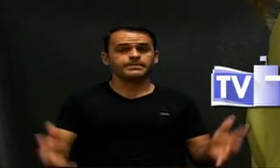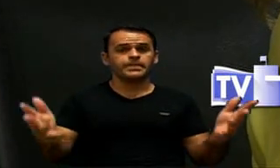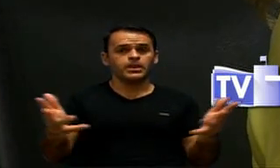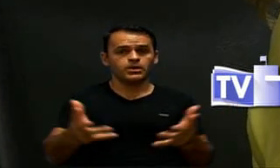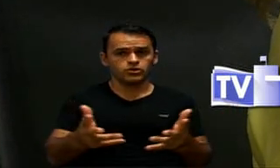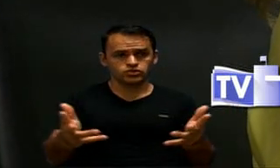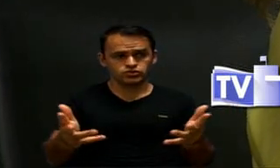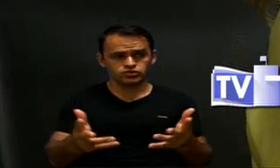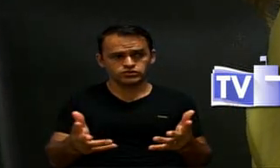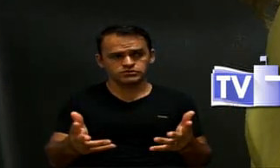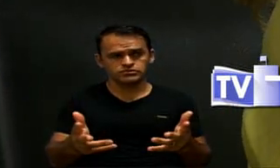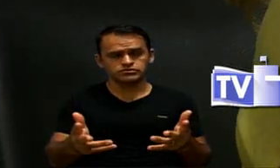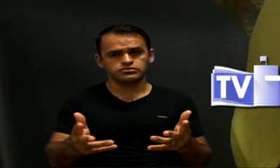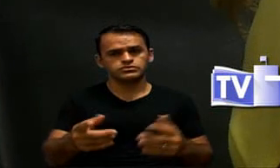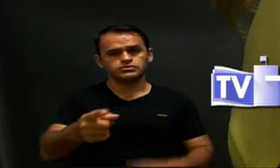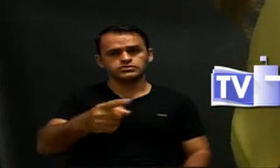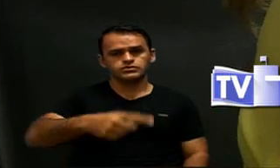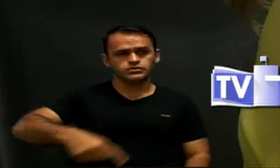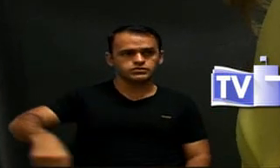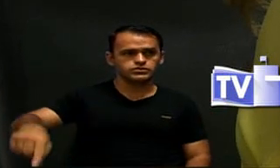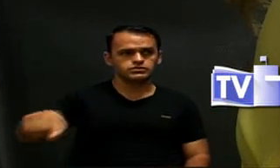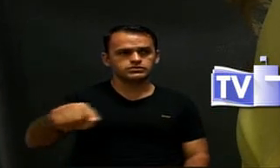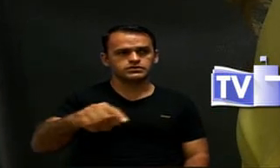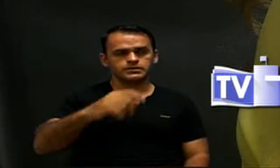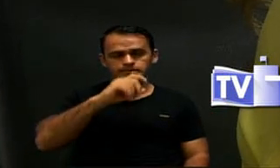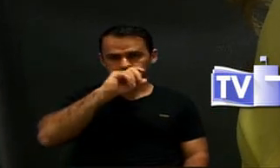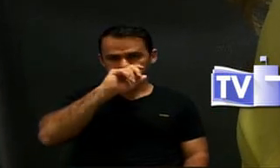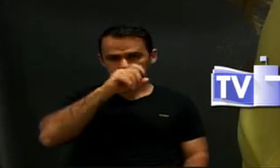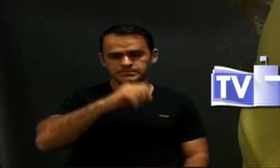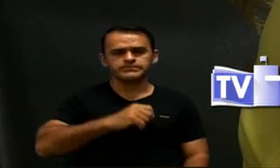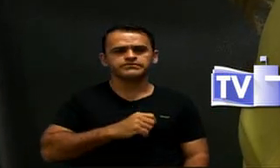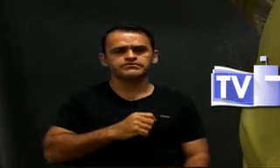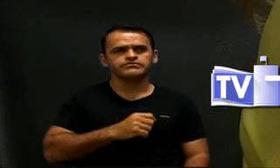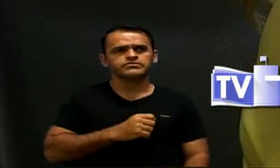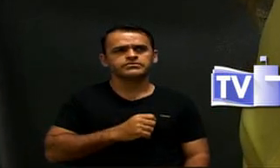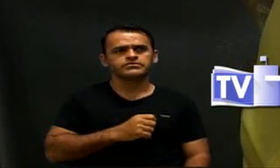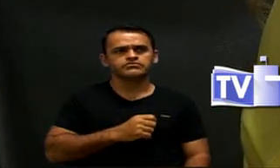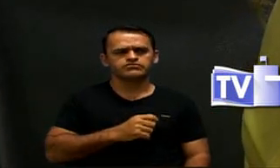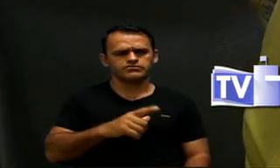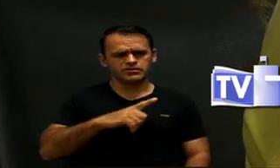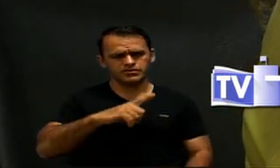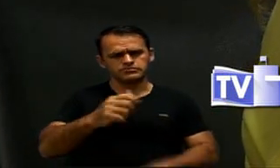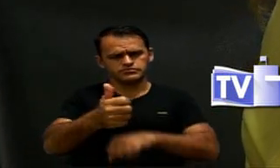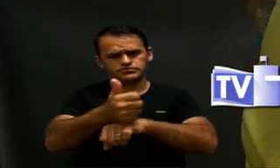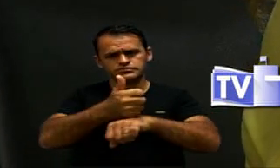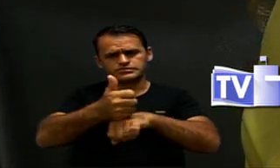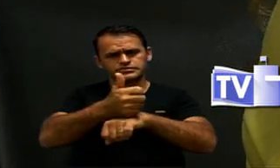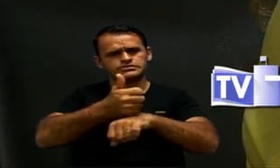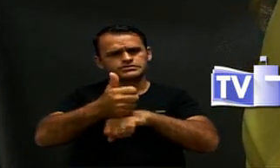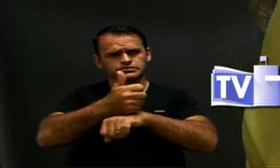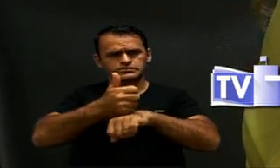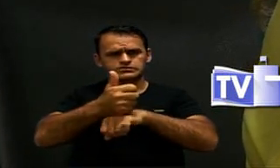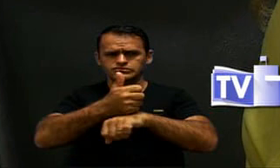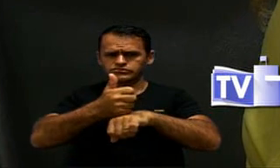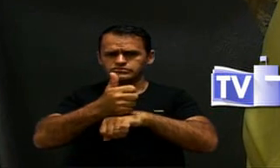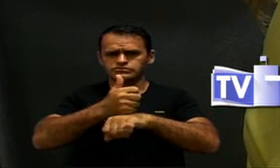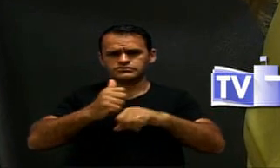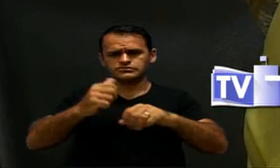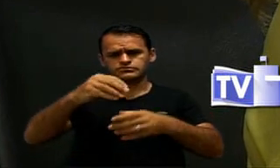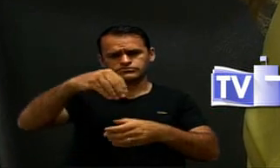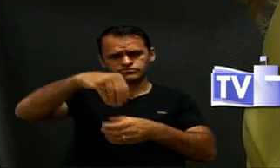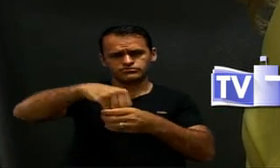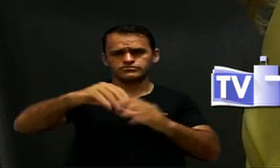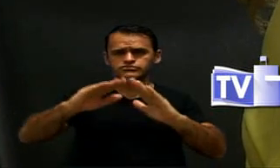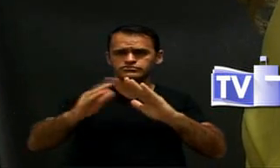Hoje, nós temos uma série de profissionais que atendem na casa. Então,